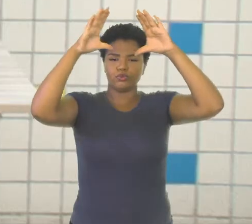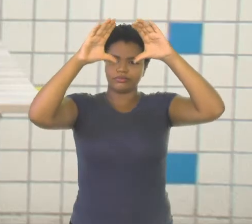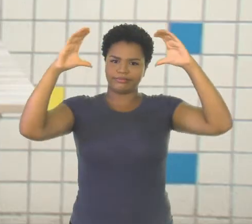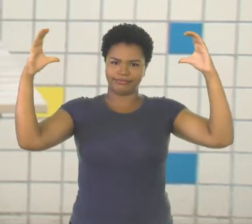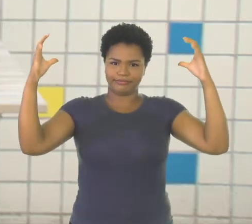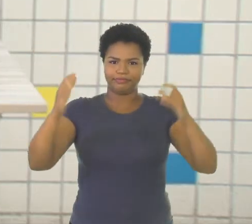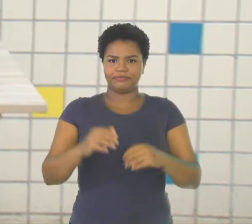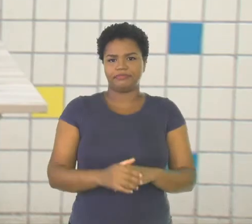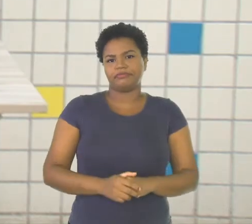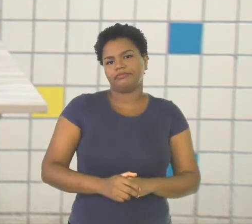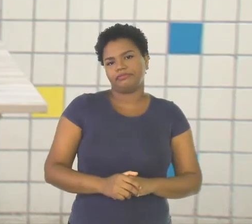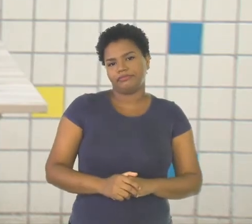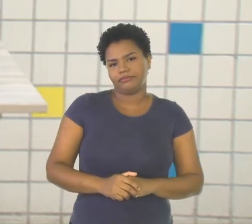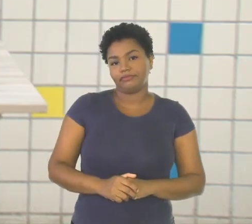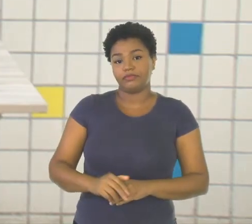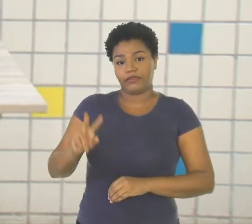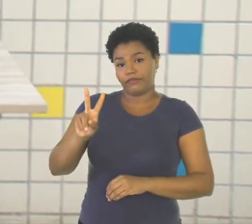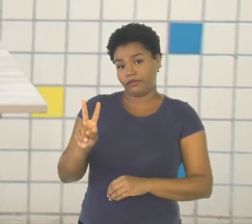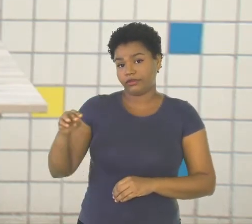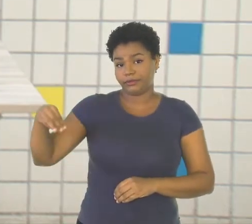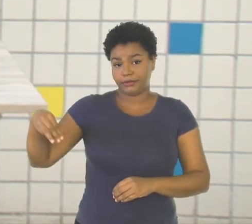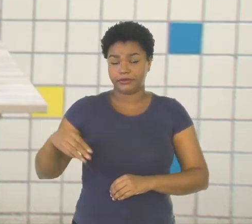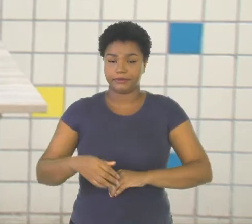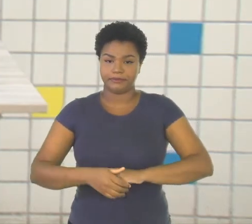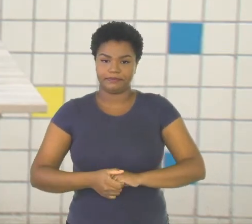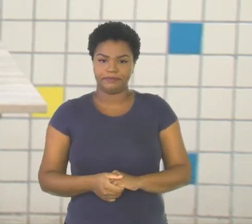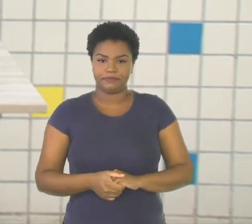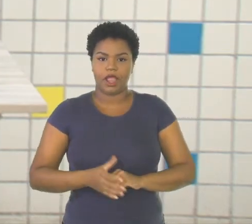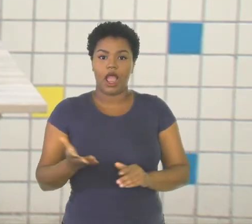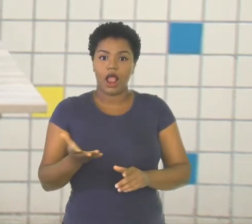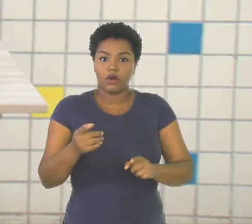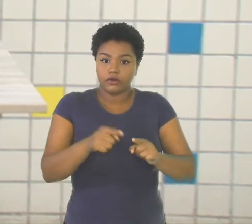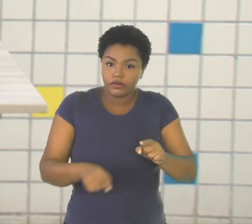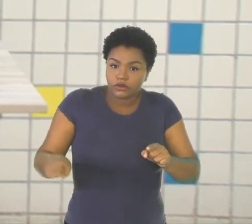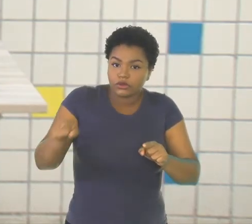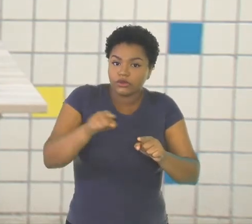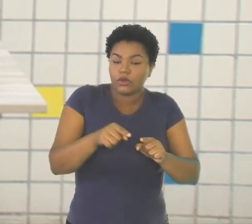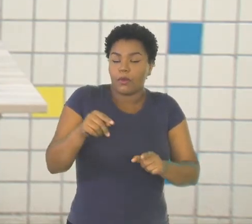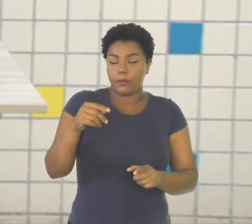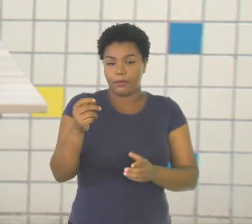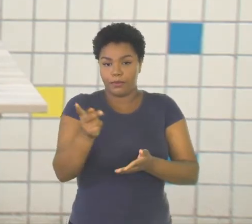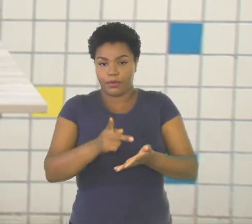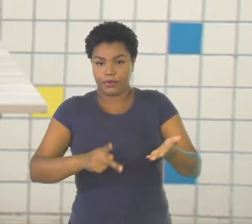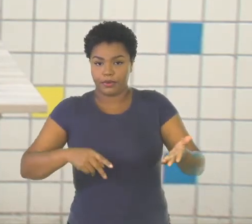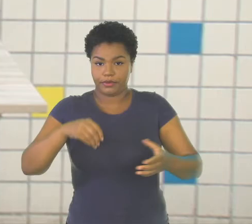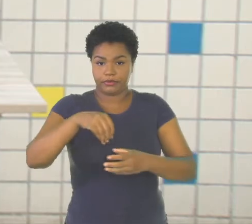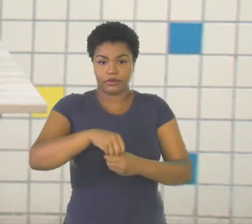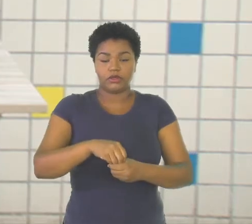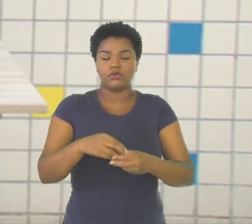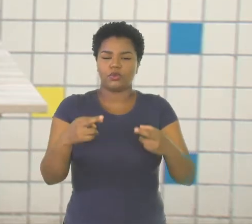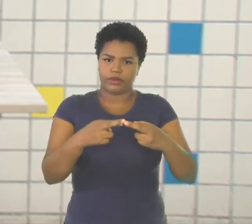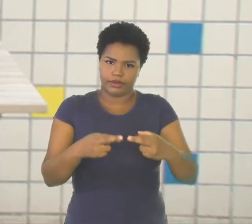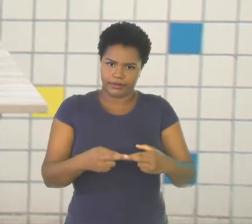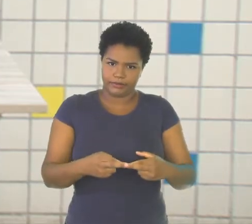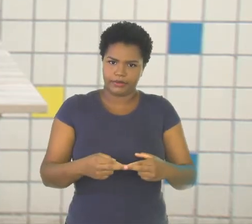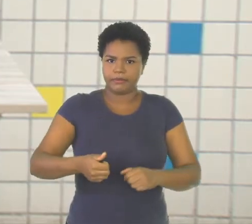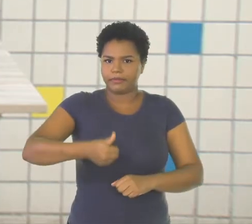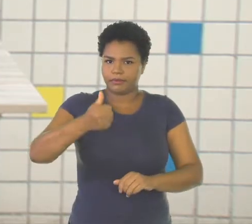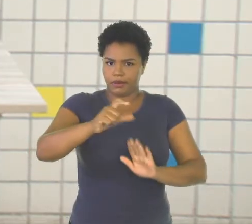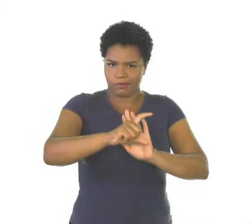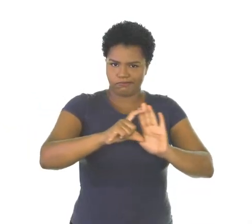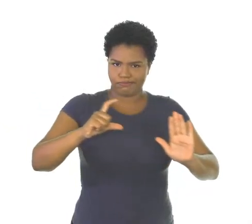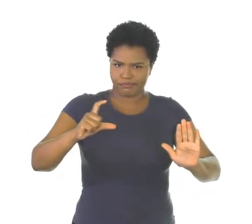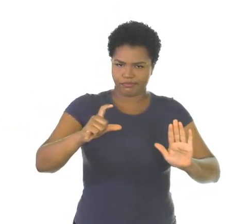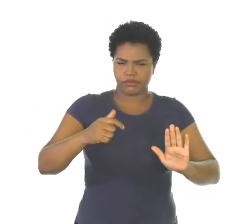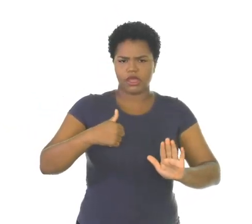Vinícius de Moraes. E agora nós vamos circular nesse poema as rimas. Vamos para a primeira estrofe. Eu